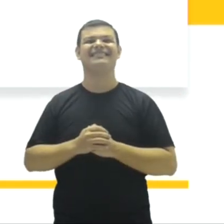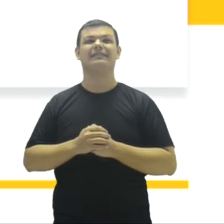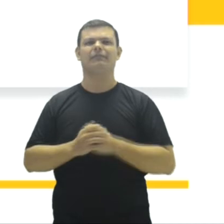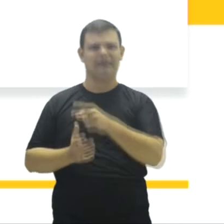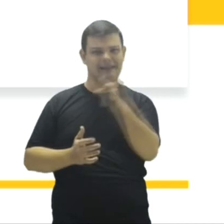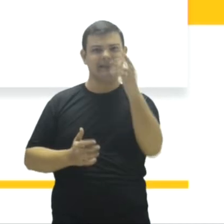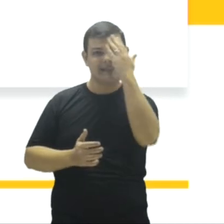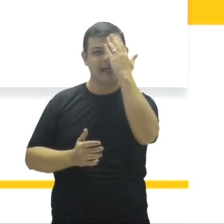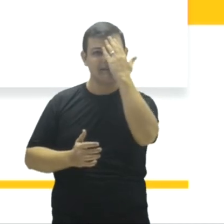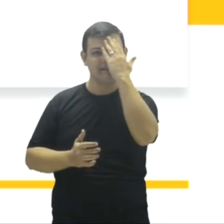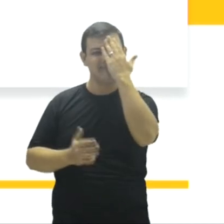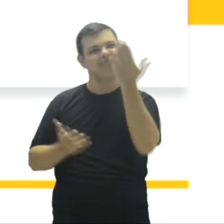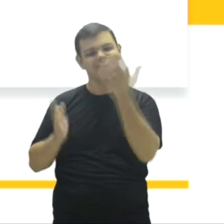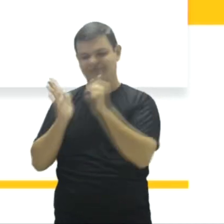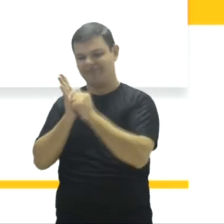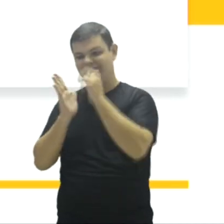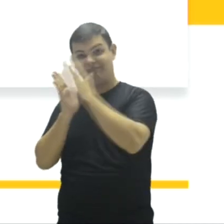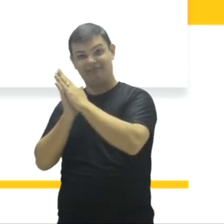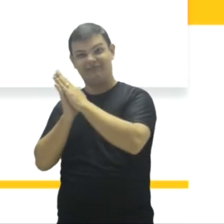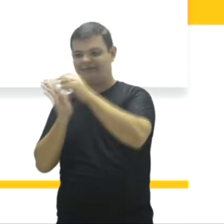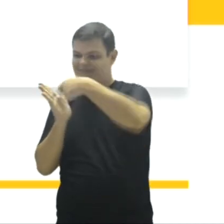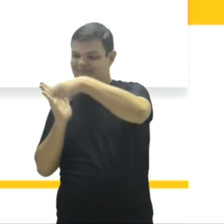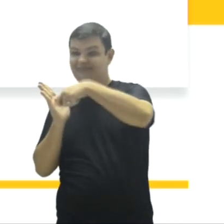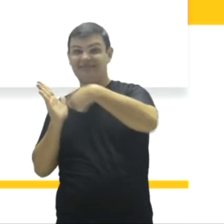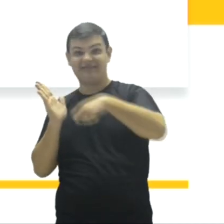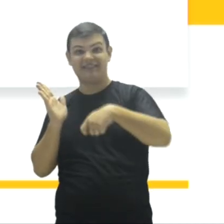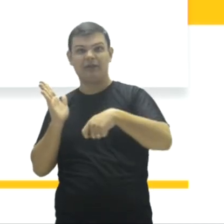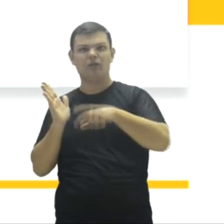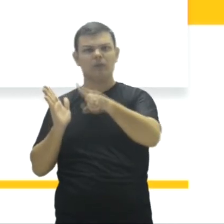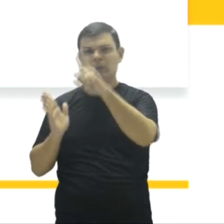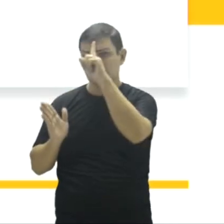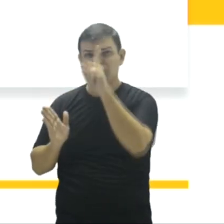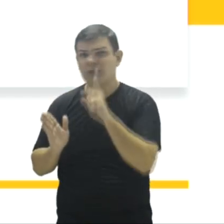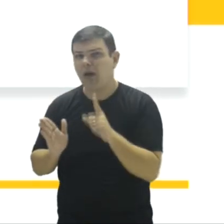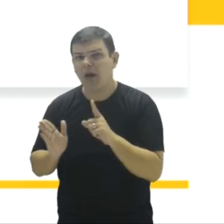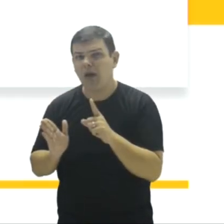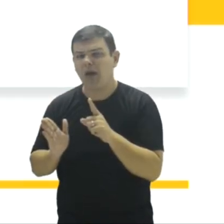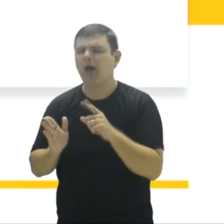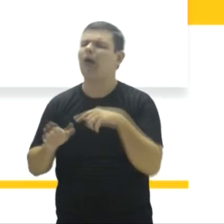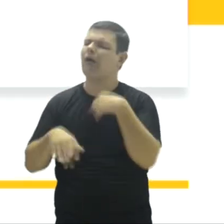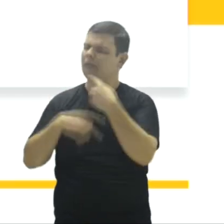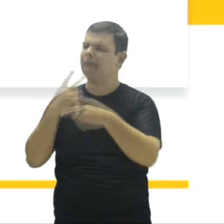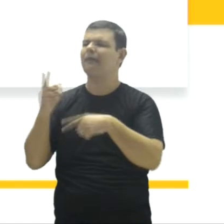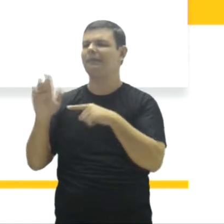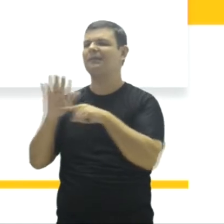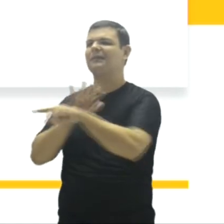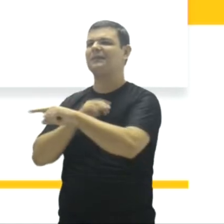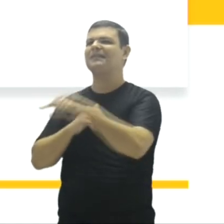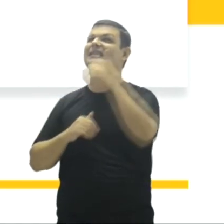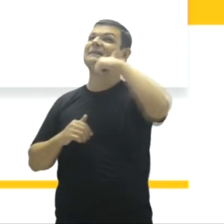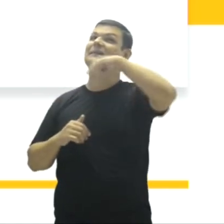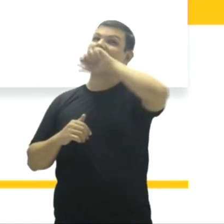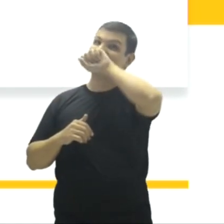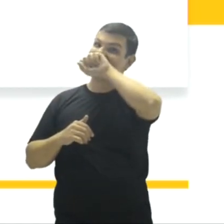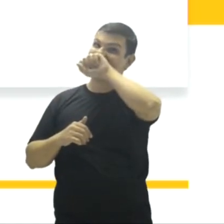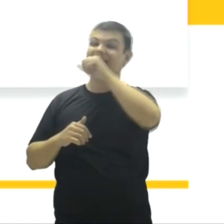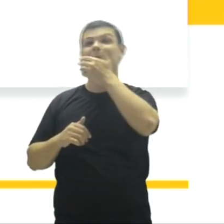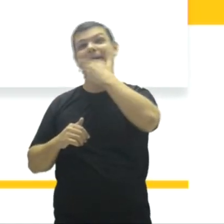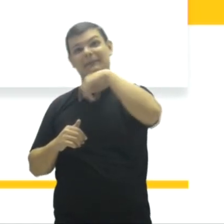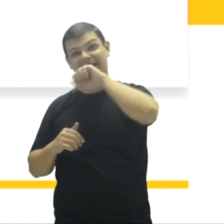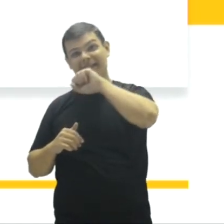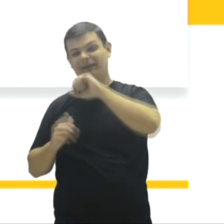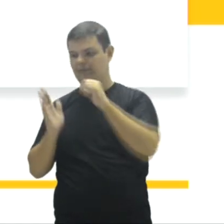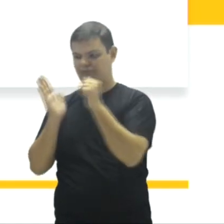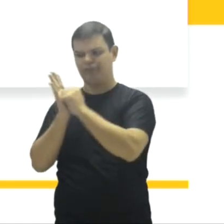Você sabe? Então anota aí no seu caderno. Você não sabe? Pergunte depois da nossa aula para o seu responsável e deixa